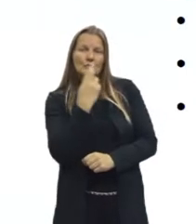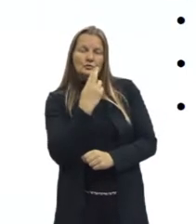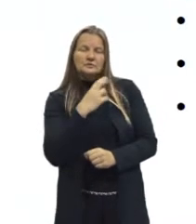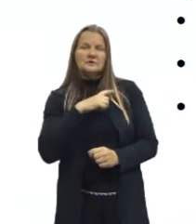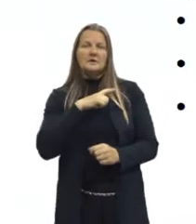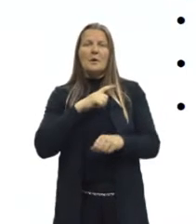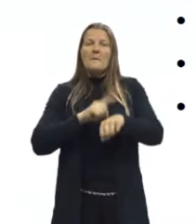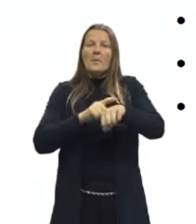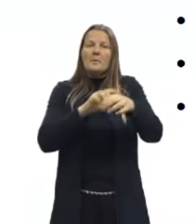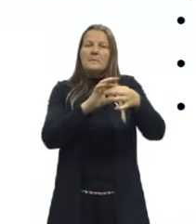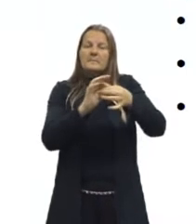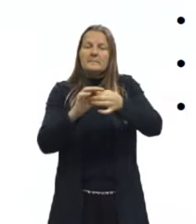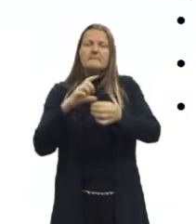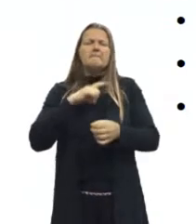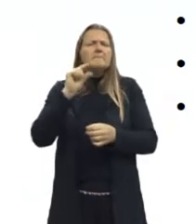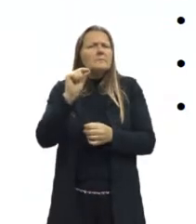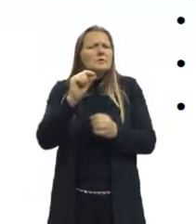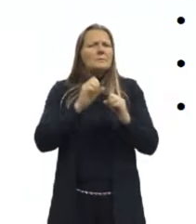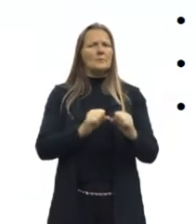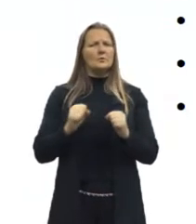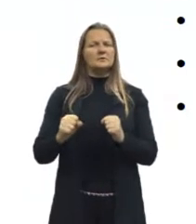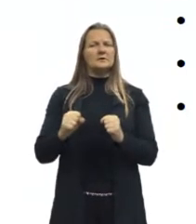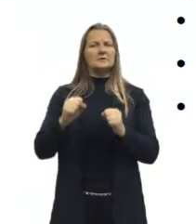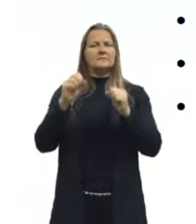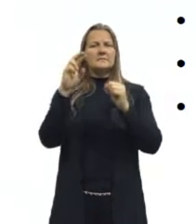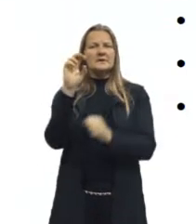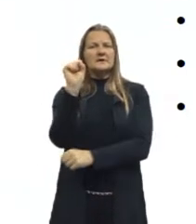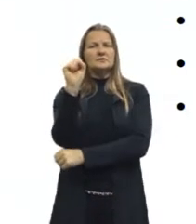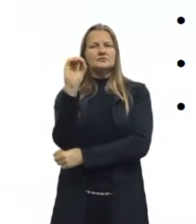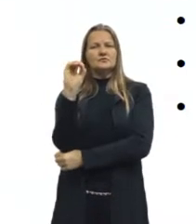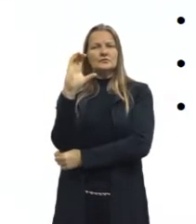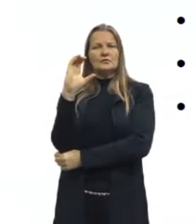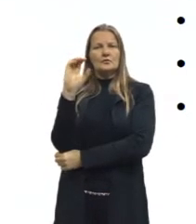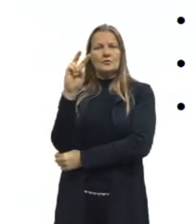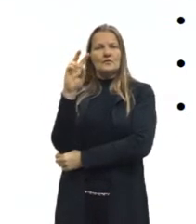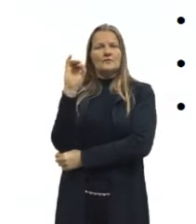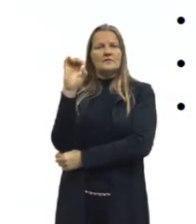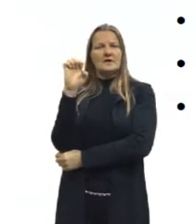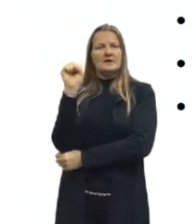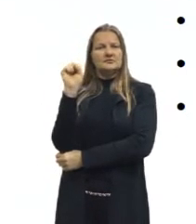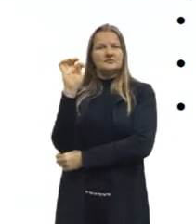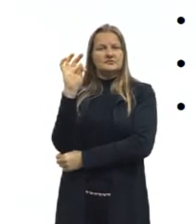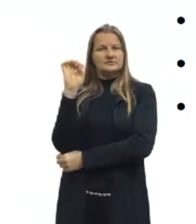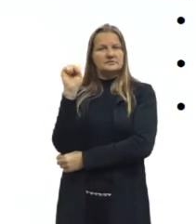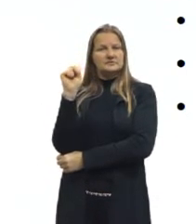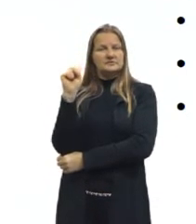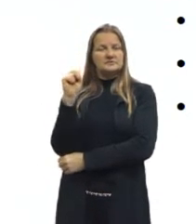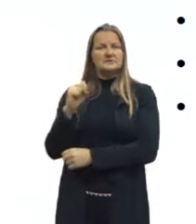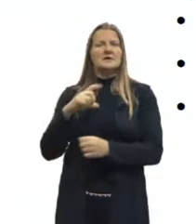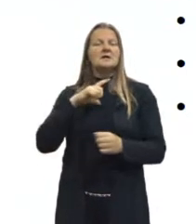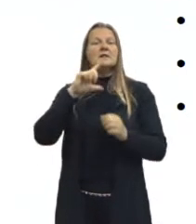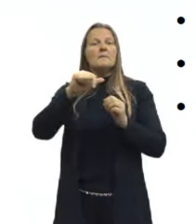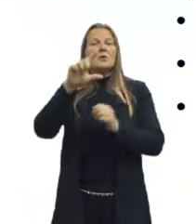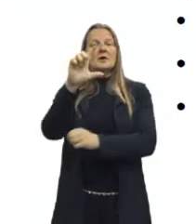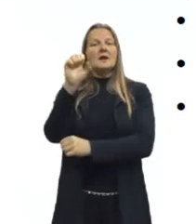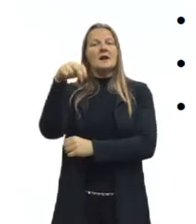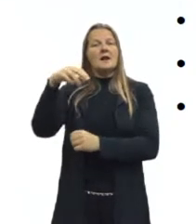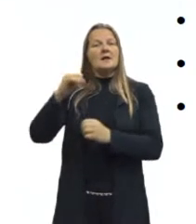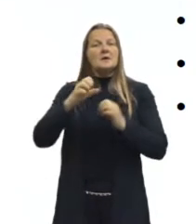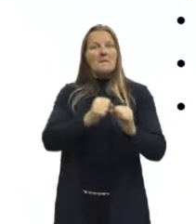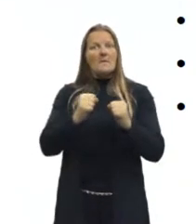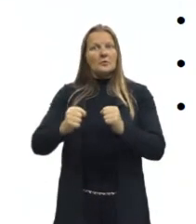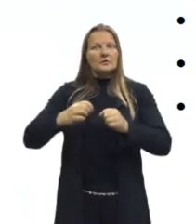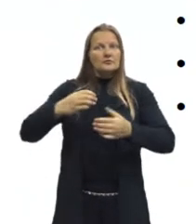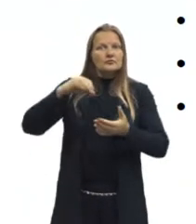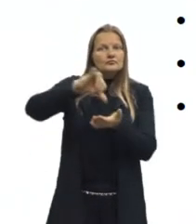ela teve um pouquinho do Poder do soviéticos né dos trabalhadores mas logo Lenin toma o poder e